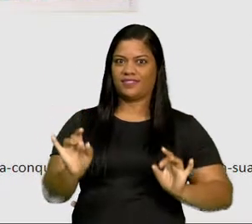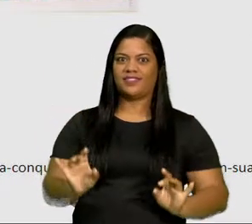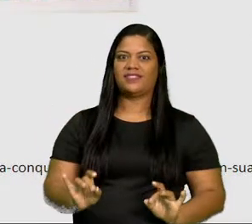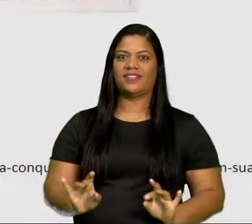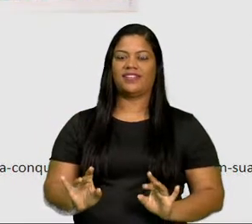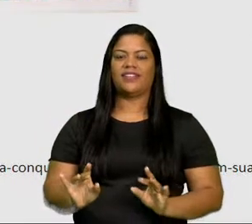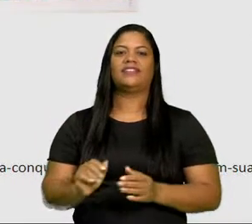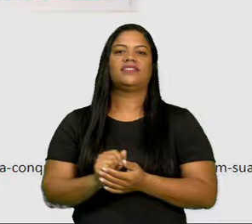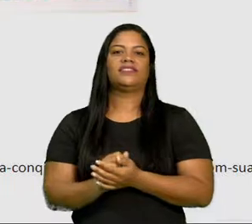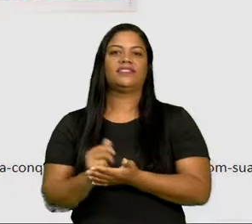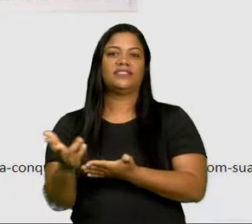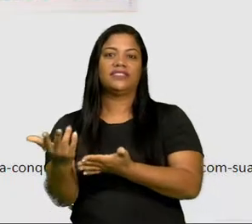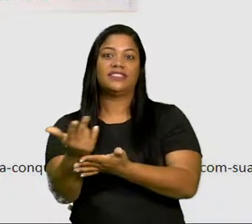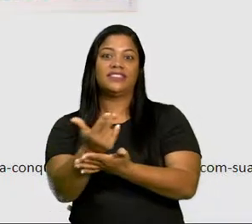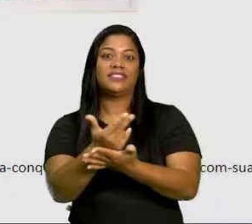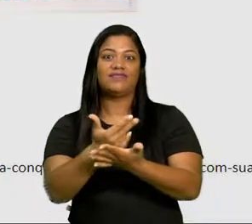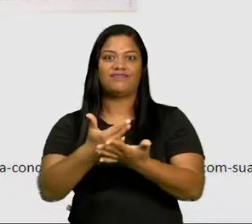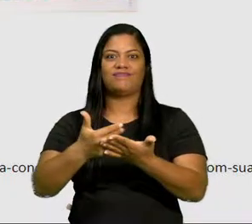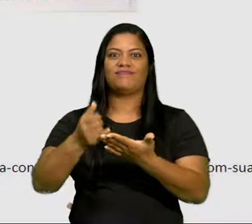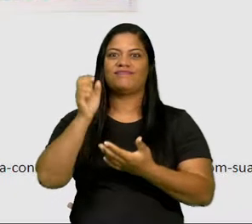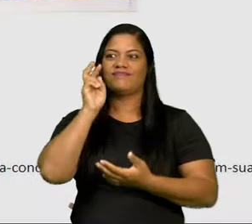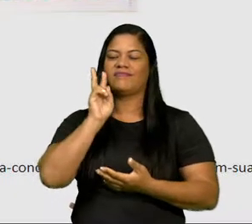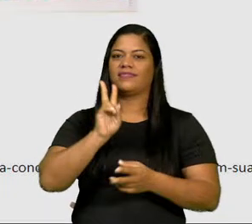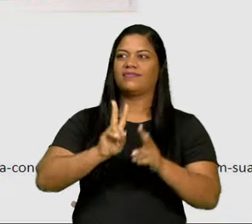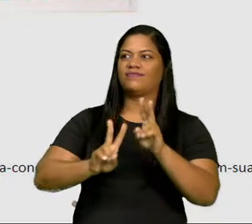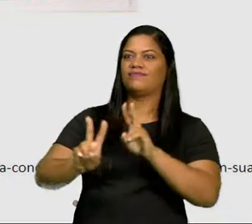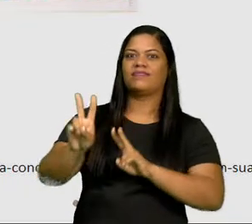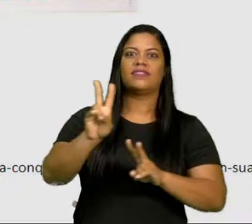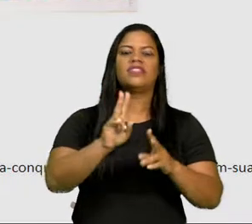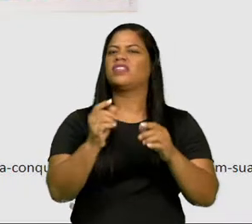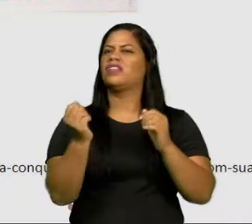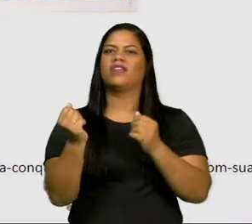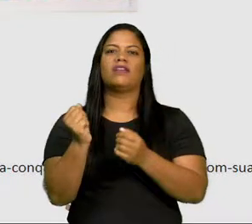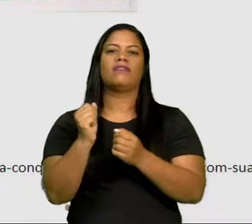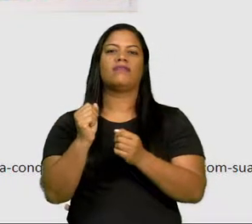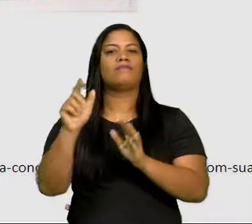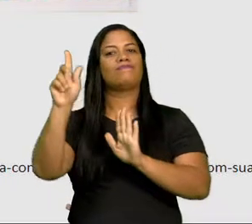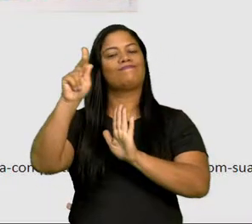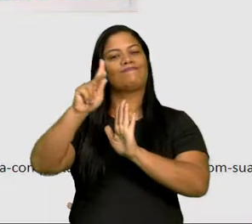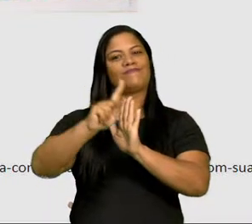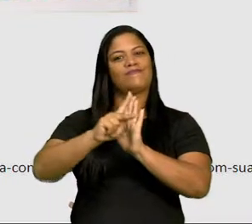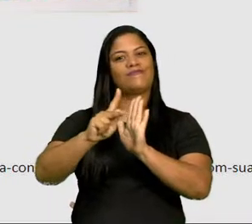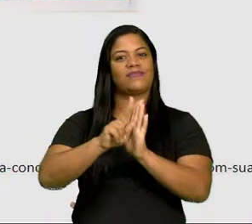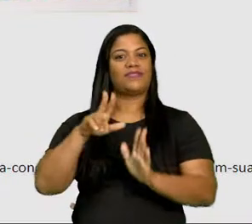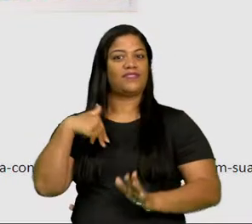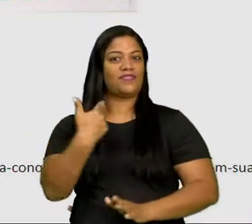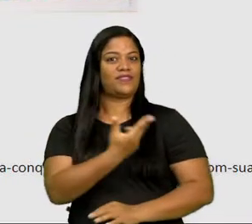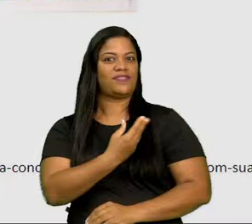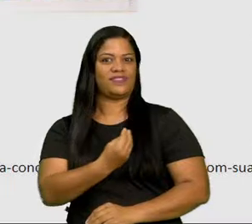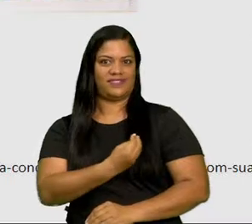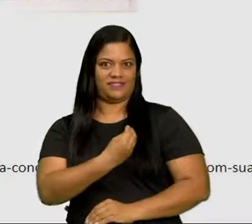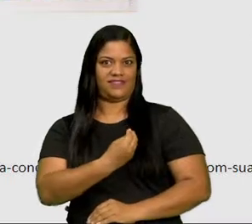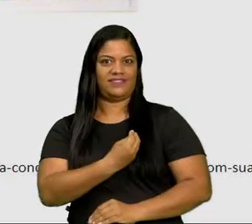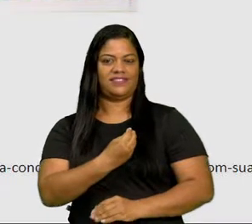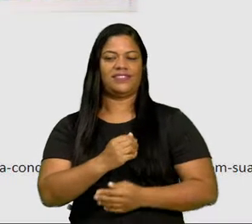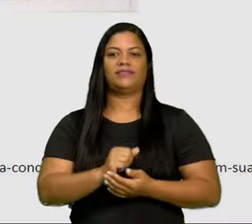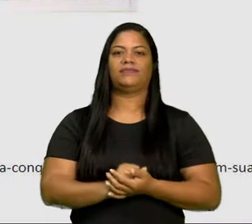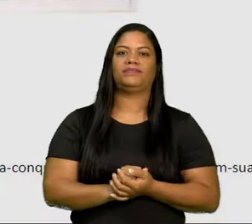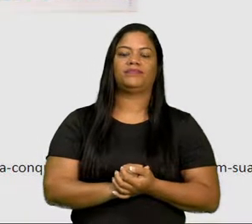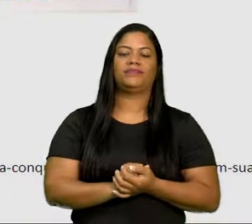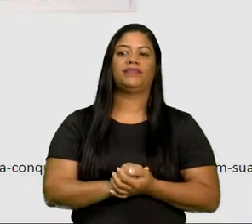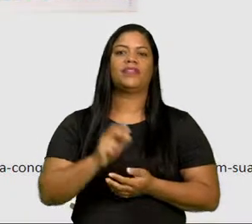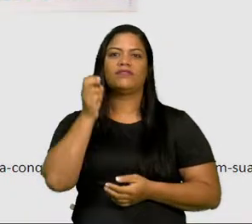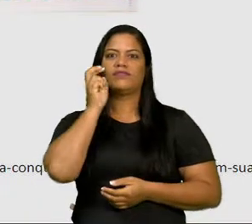artes visuais, que não representam objetos próprios da nossa realidade exterior. Então a gente